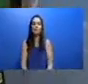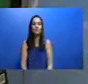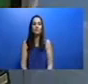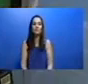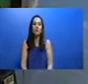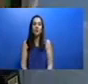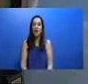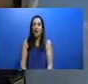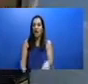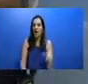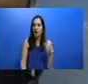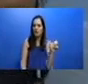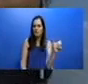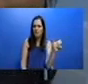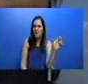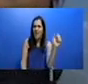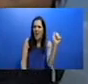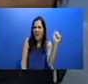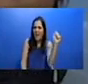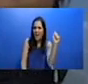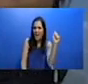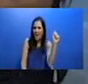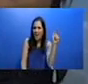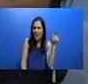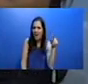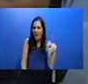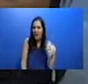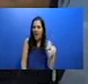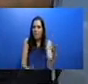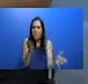na papelaria A, a dúzia de adesivos